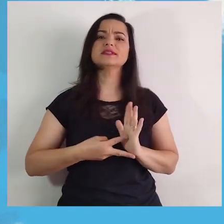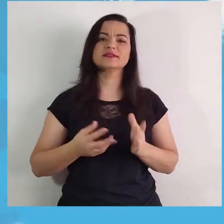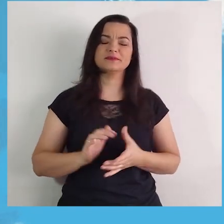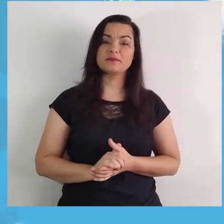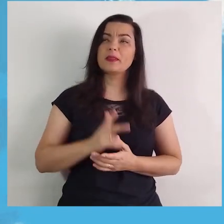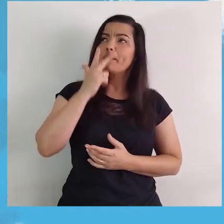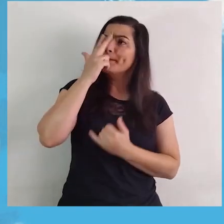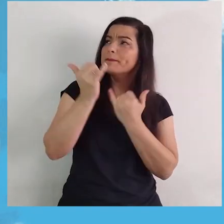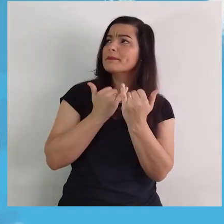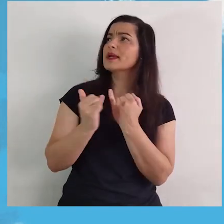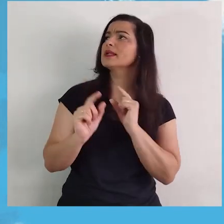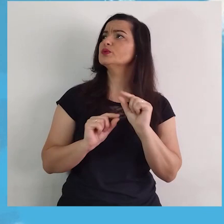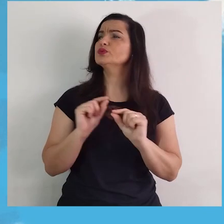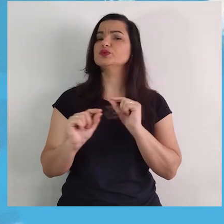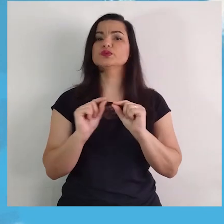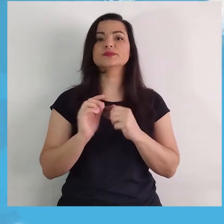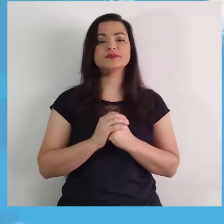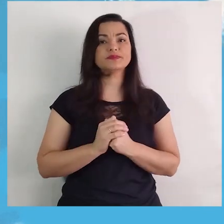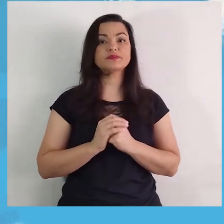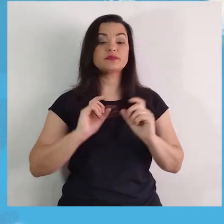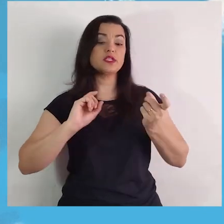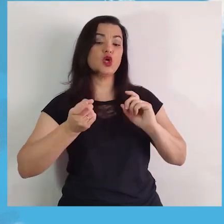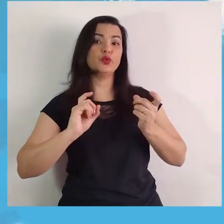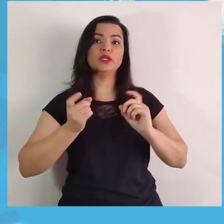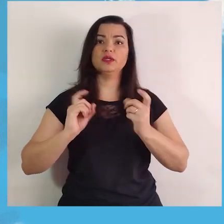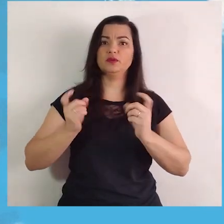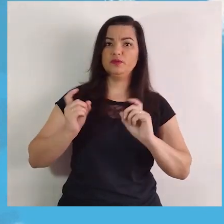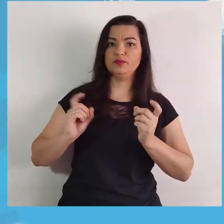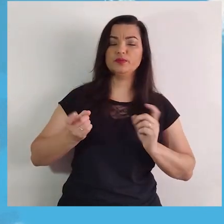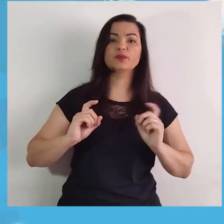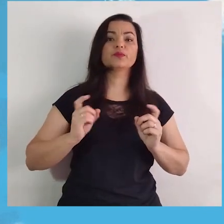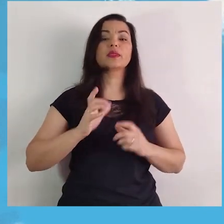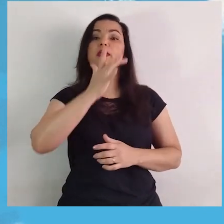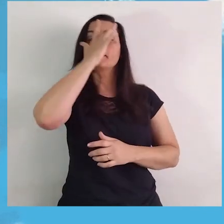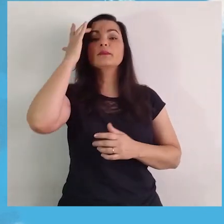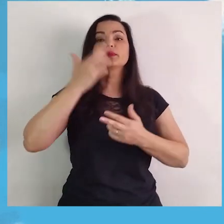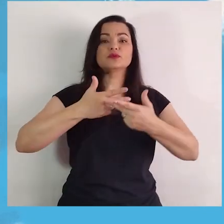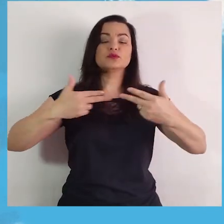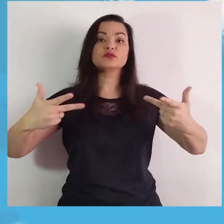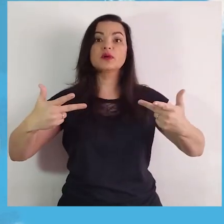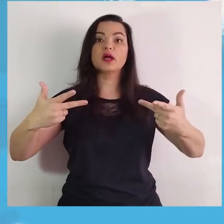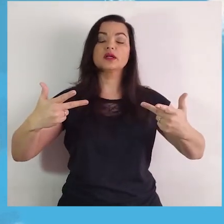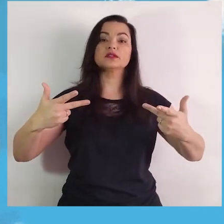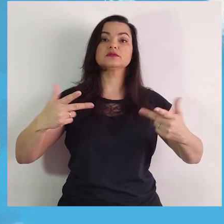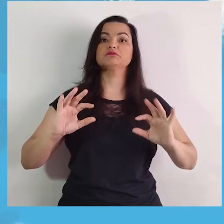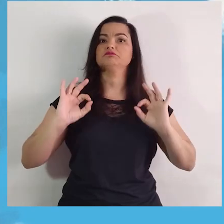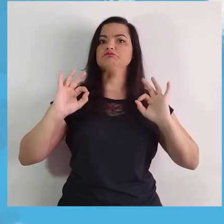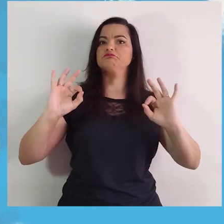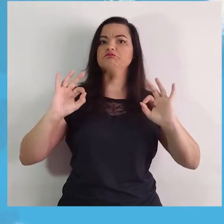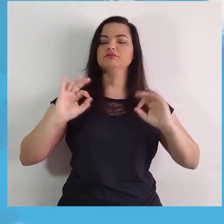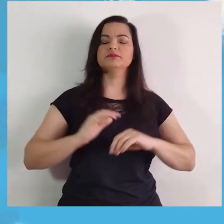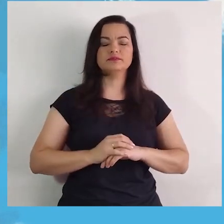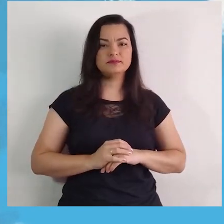Assembleia, ela é muito parecida com algumas reuniões de pessoas ilustres, é o que diz ser